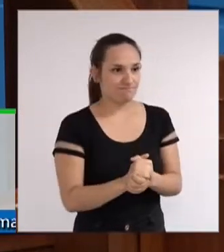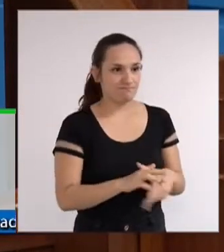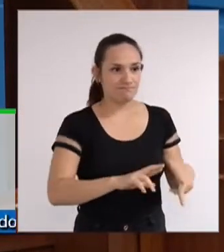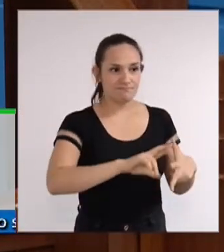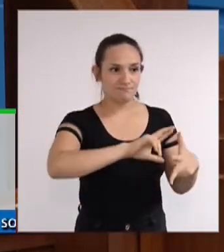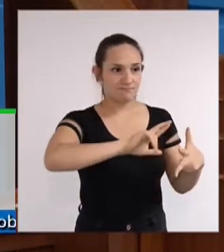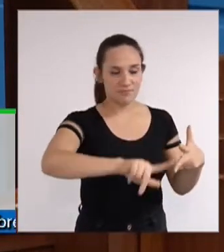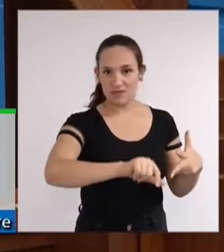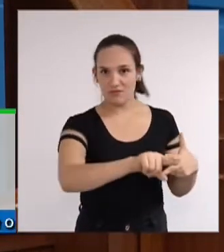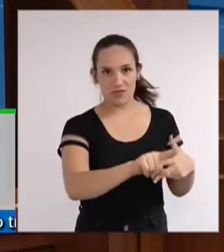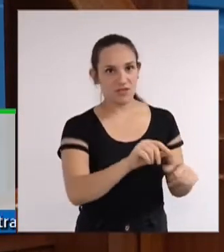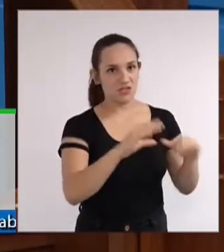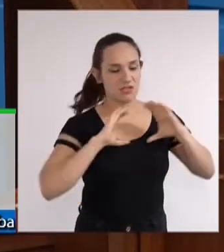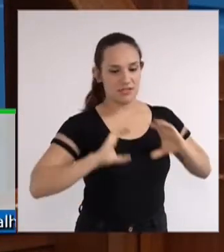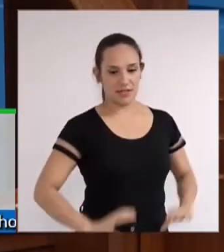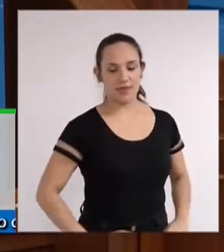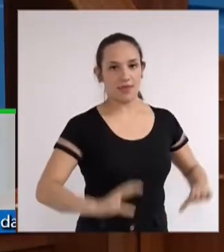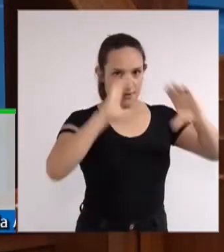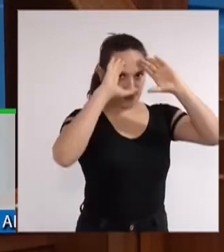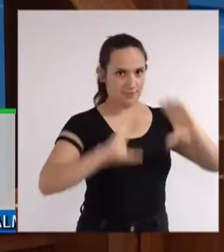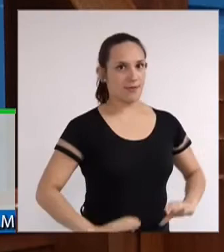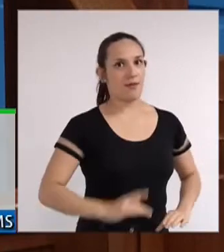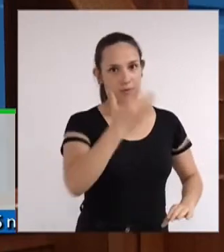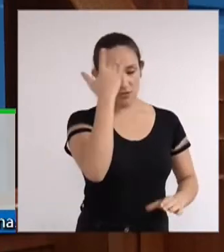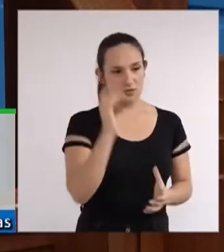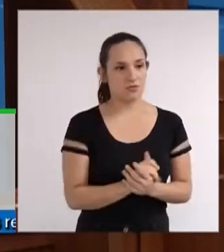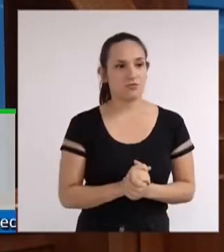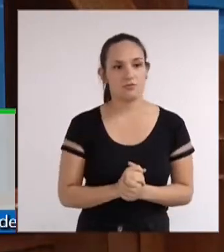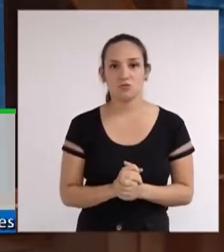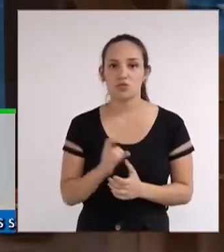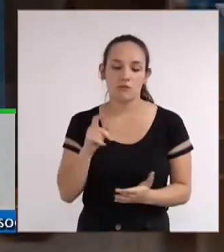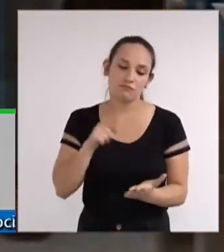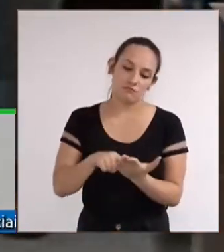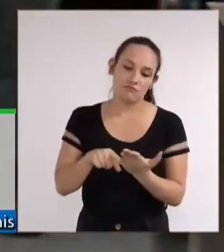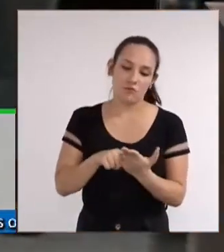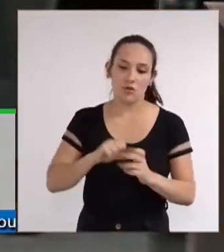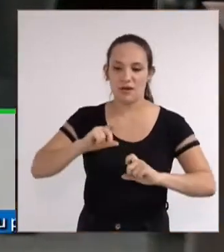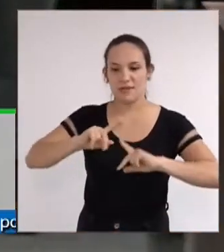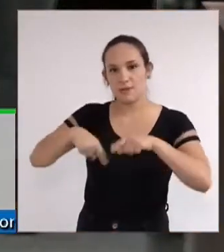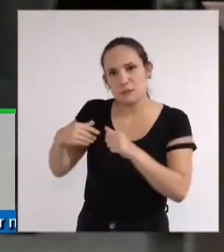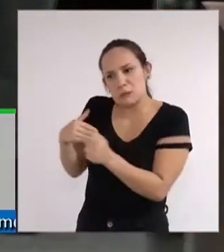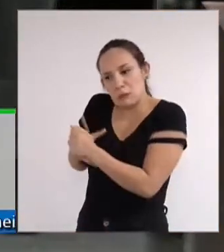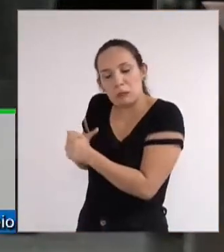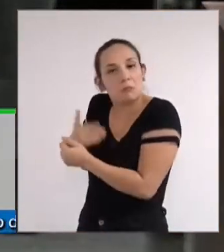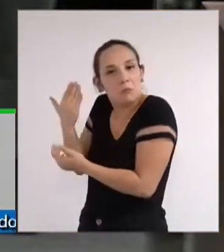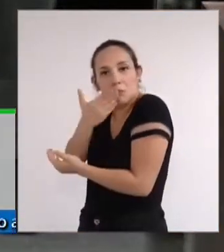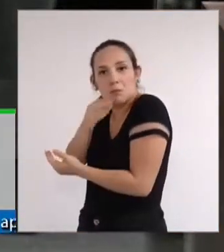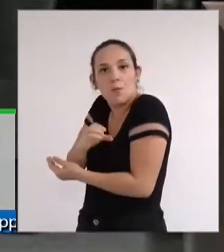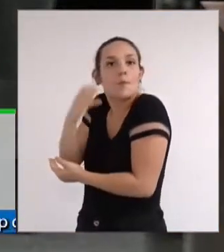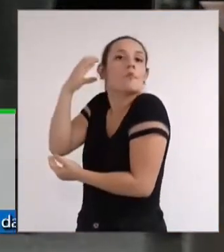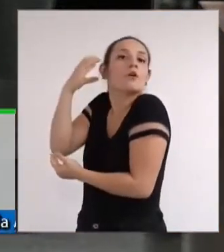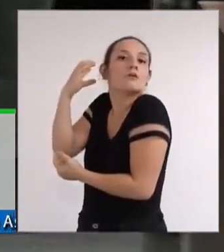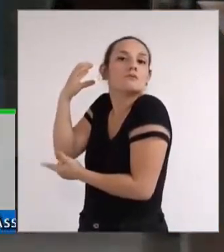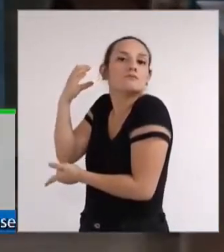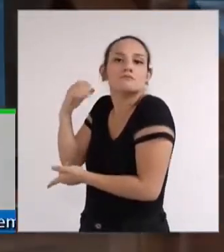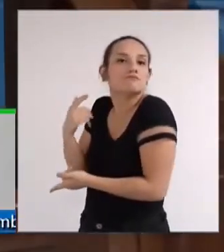voto não tem fiscalização, é contado secretamente. Agora, o que nos resta?